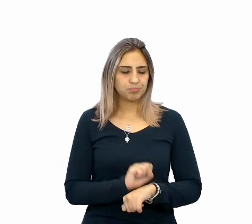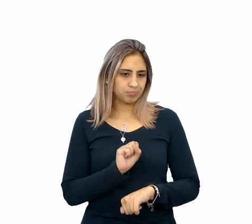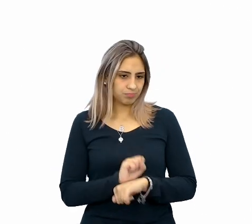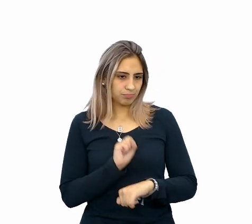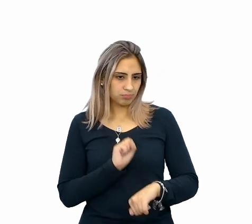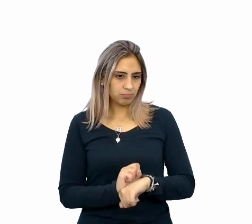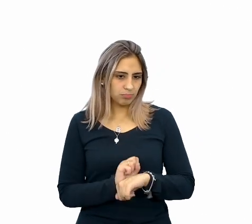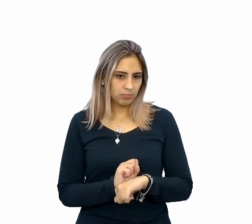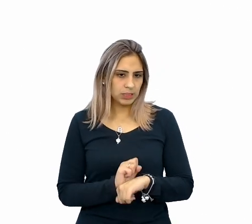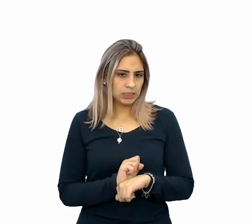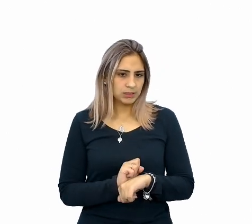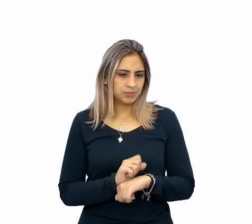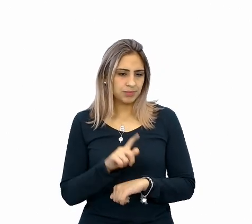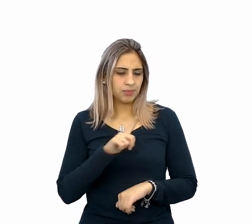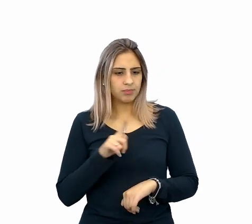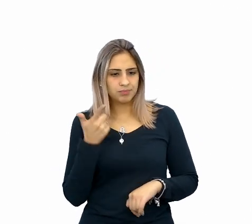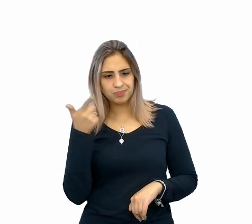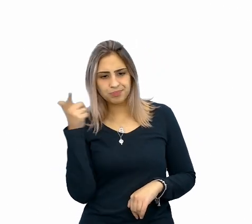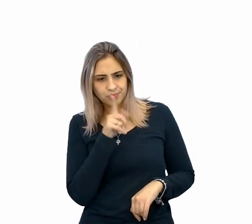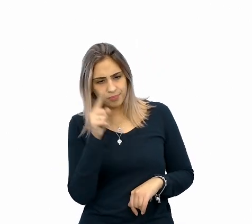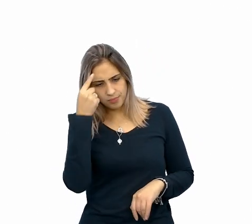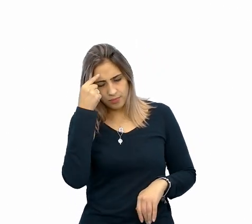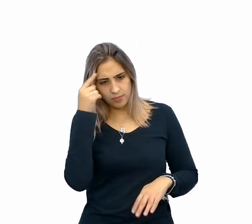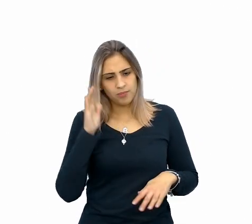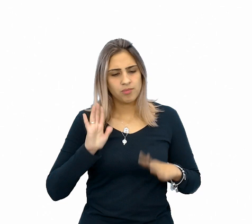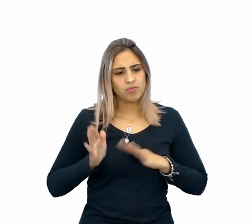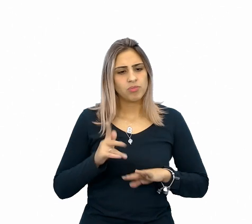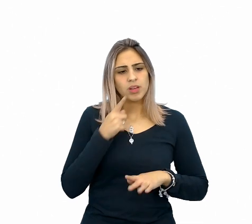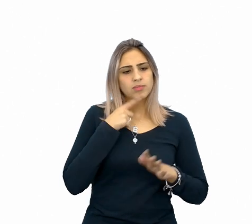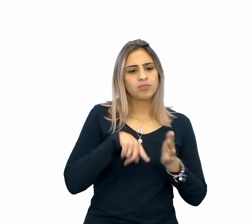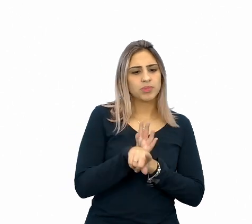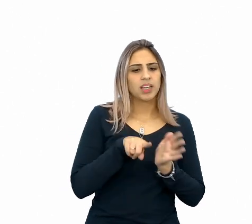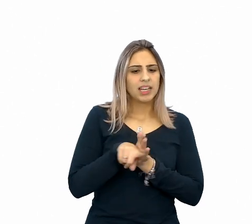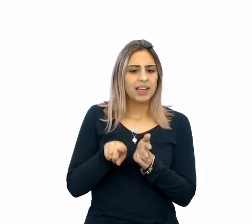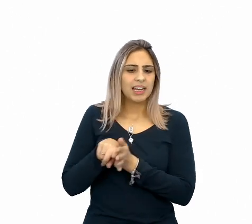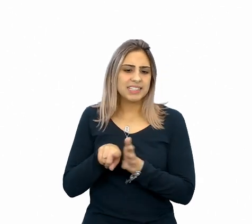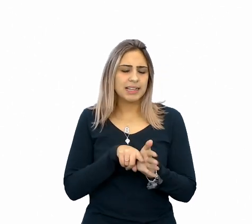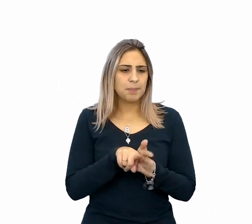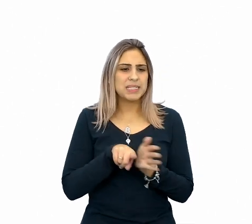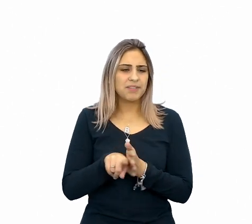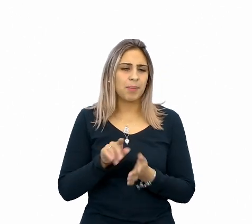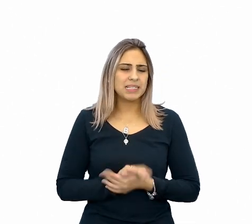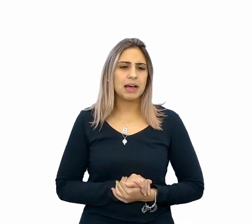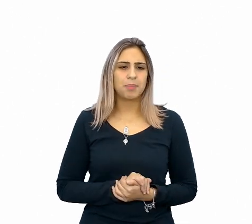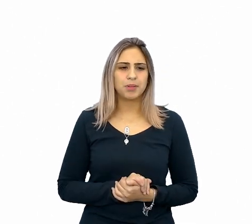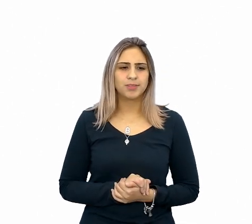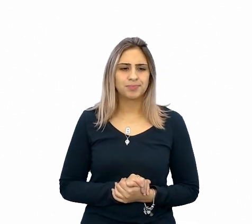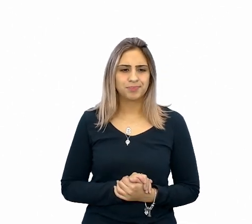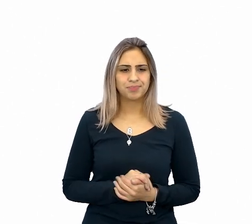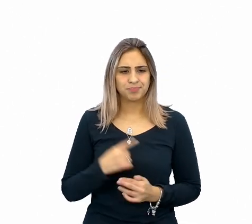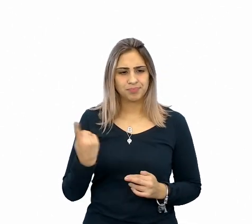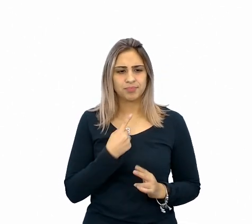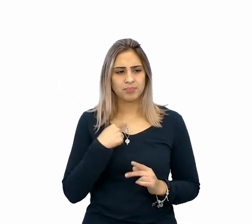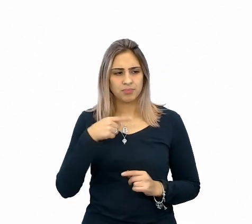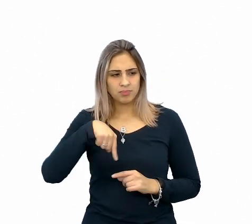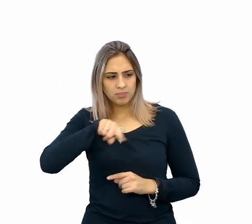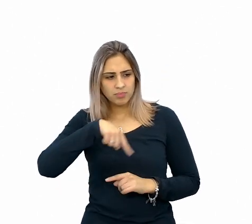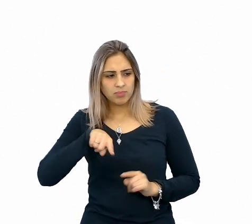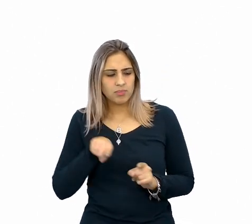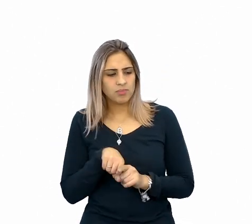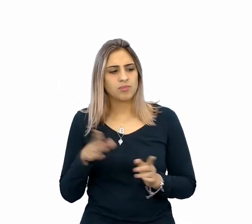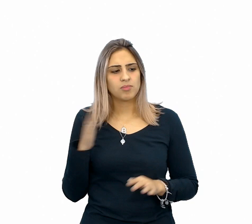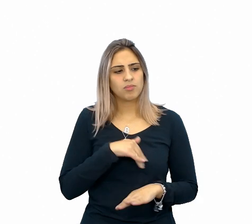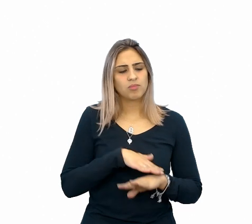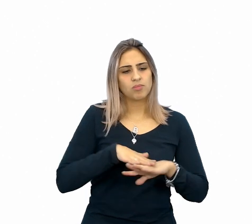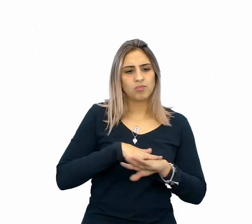espero que tenham conseguido pensar nas perguntas, espero que tenham feito os registros de vocês.